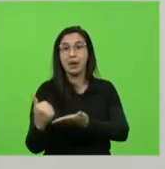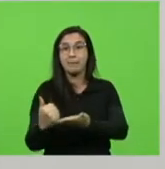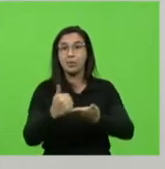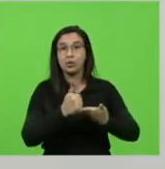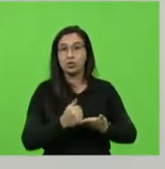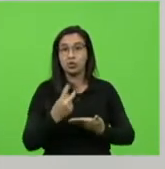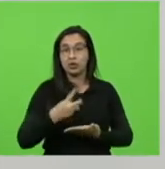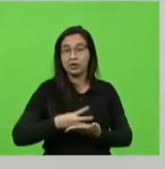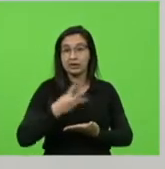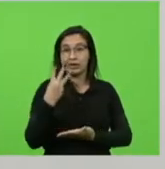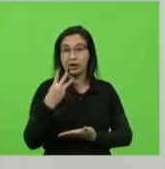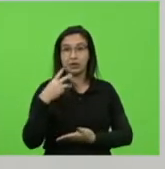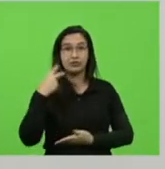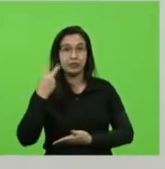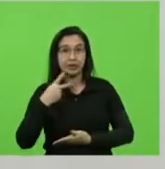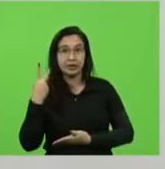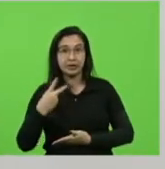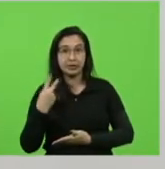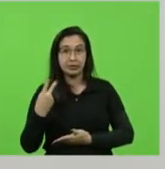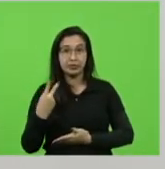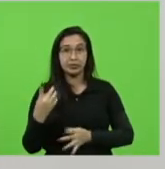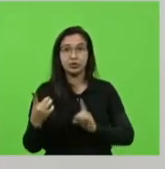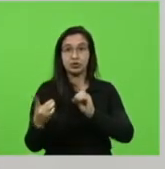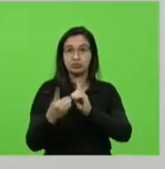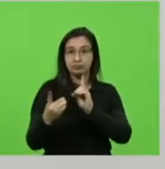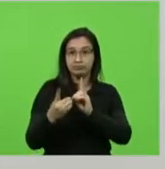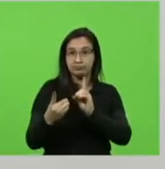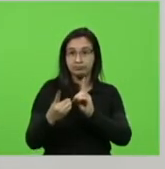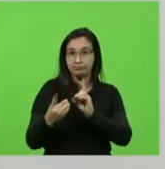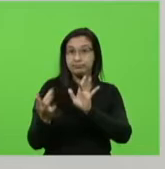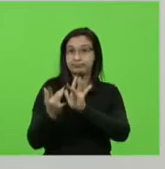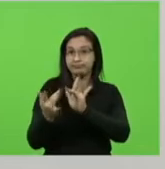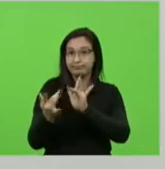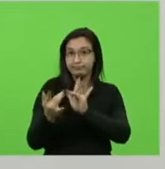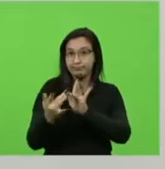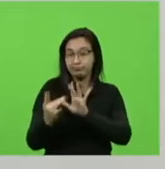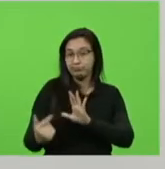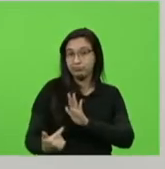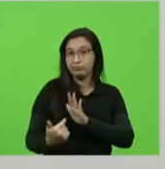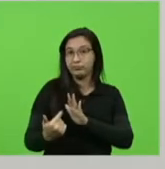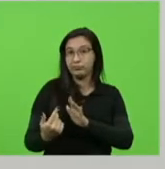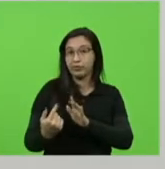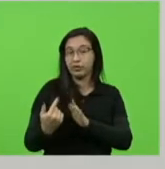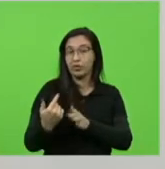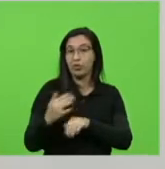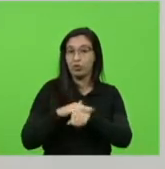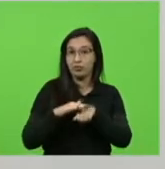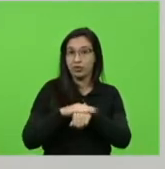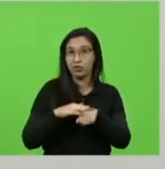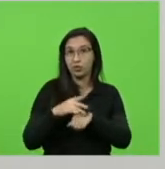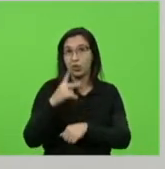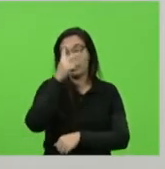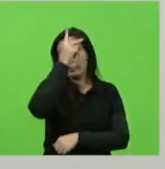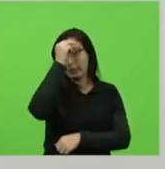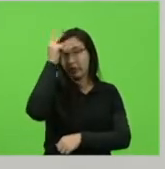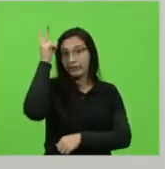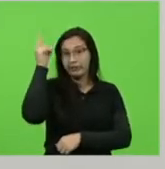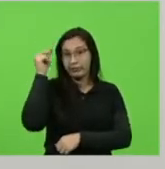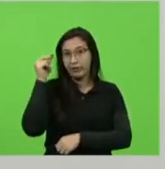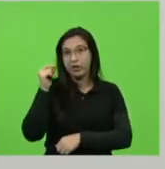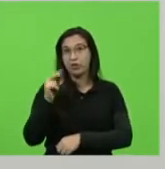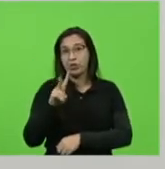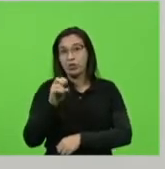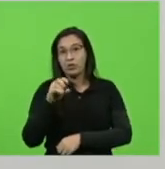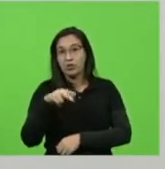vereadores entraram em contato para que nós tomássemos alguma medida a esse respeito. O prefeito Volney Morastone, prefeito do município de